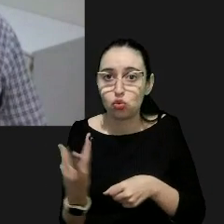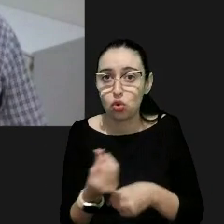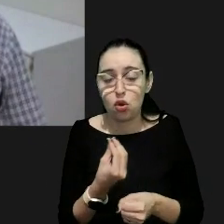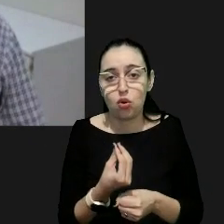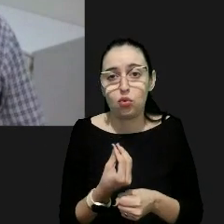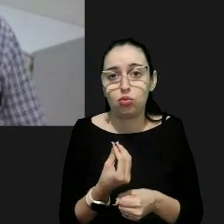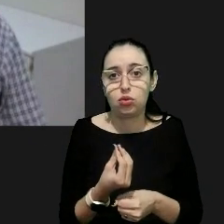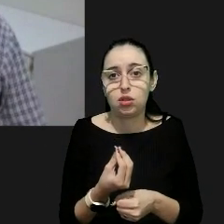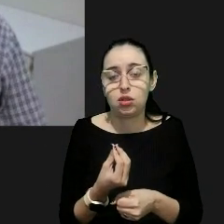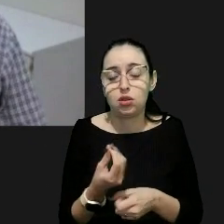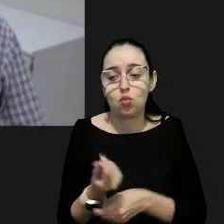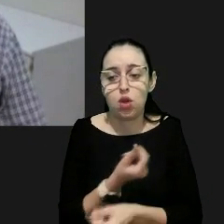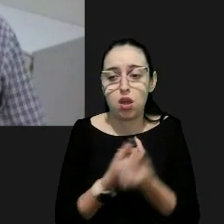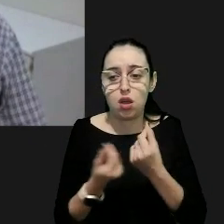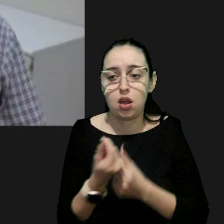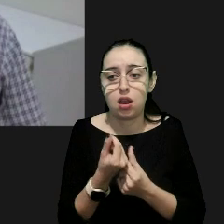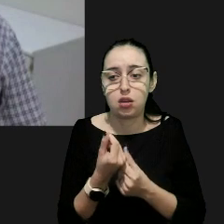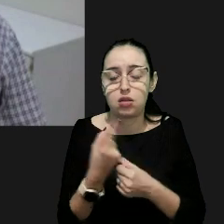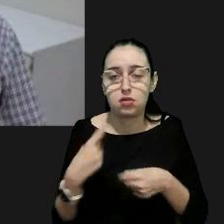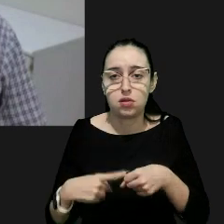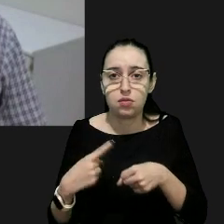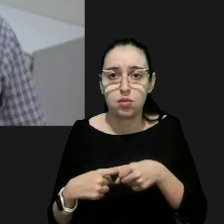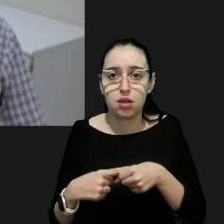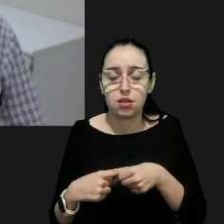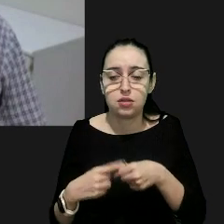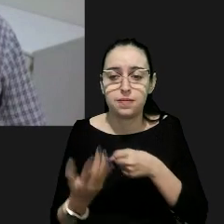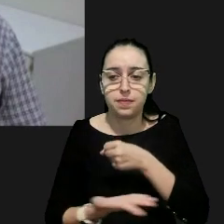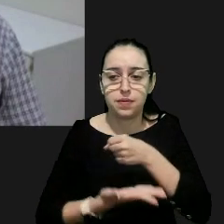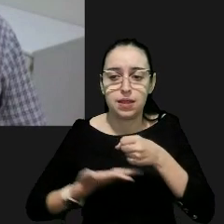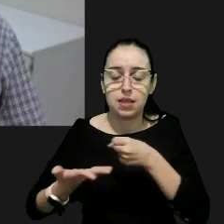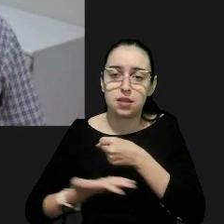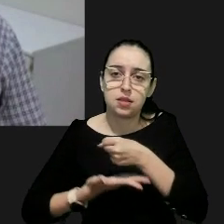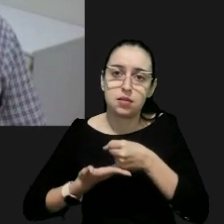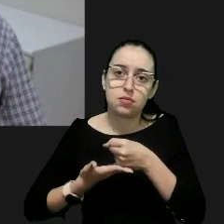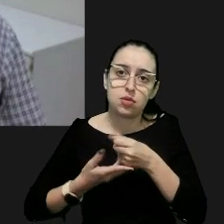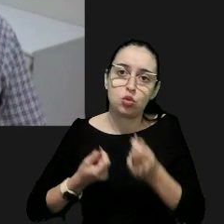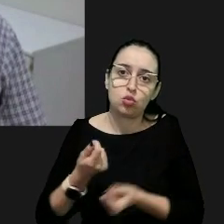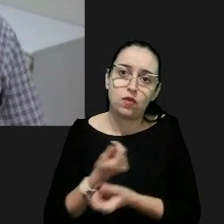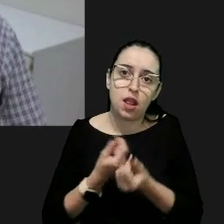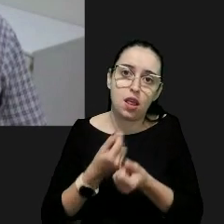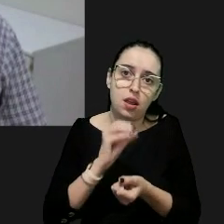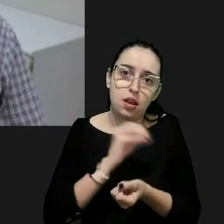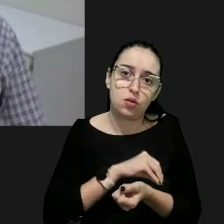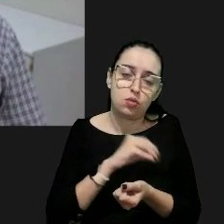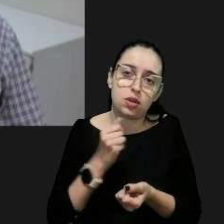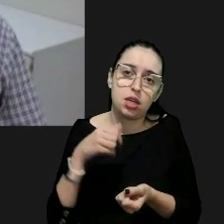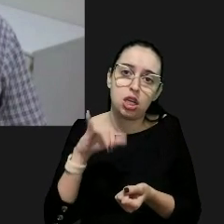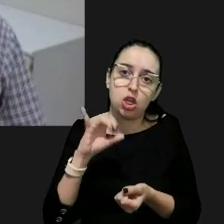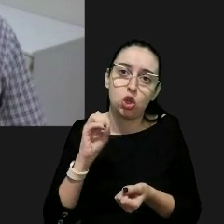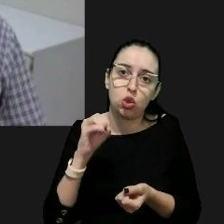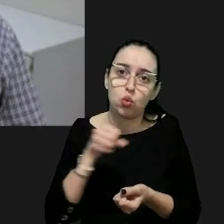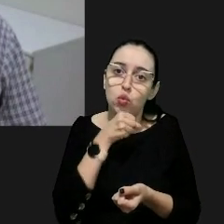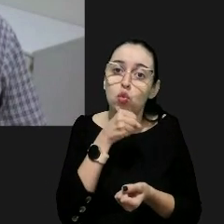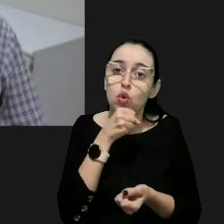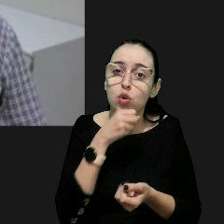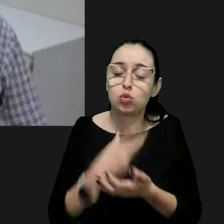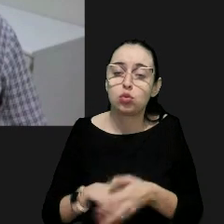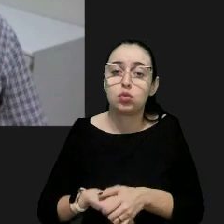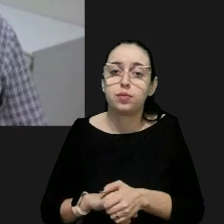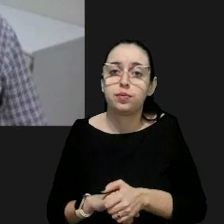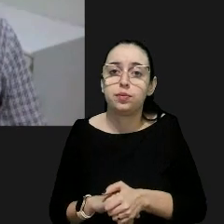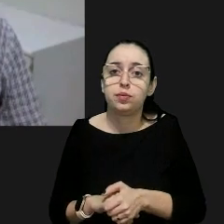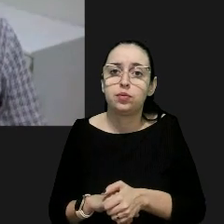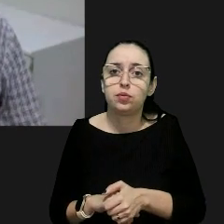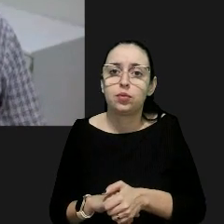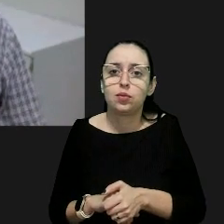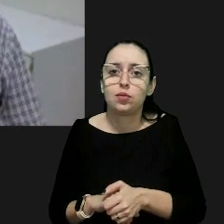de cidades inteiras, que toda a economia daquela cidade, ela é baseada nos salários dos idosos,